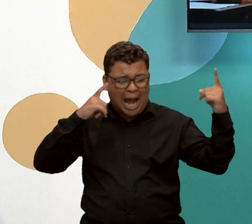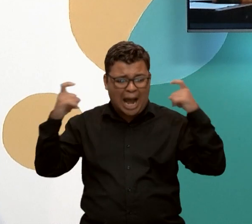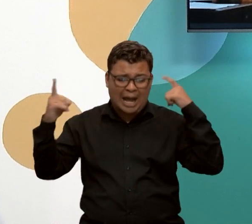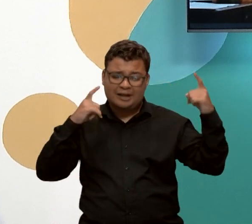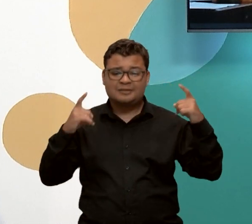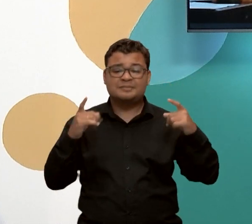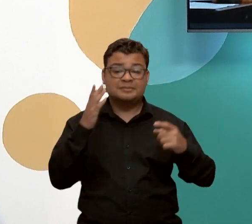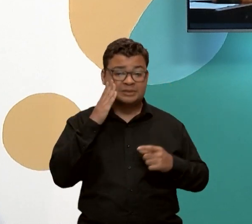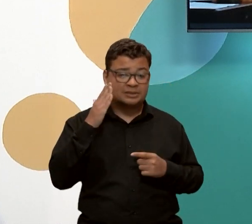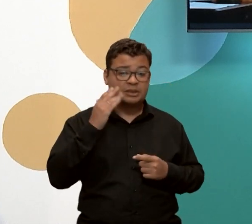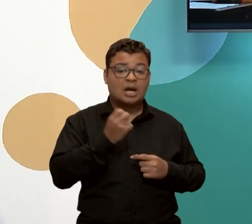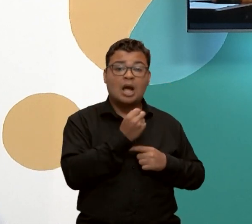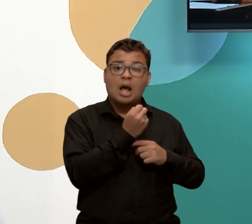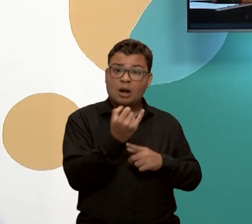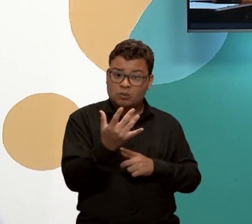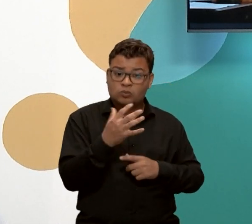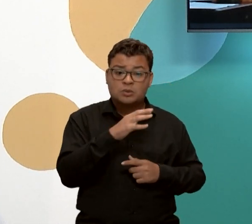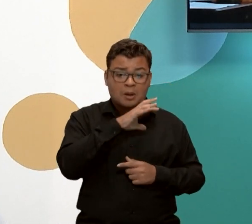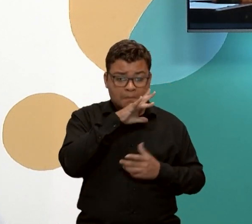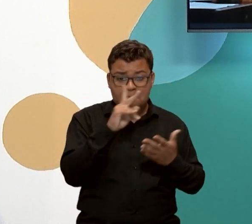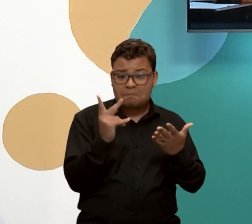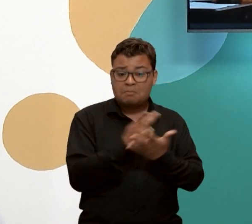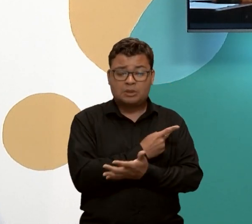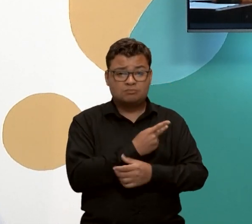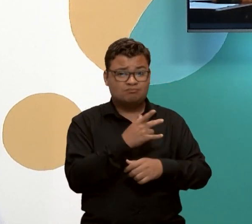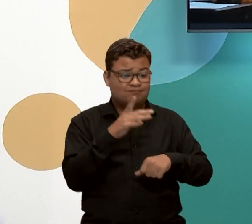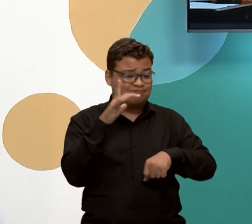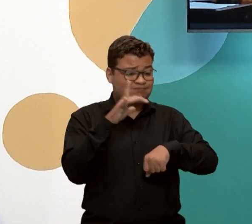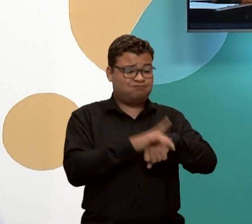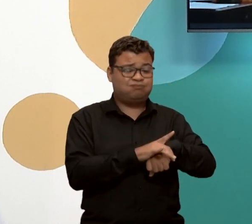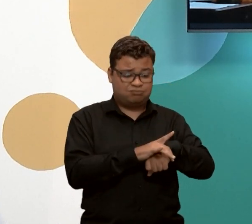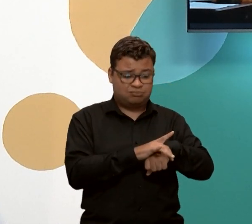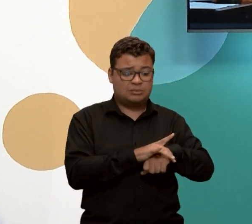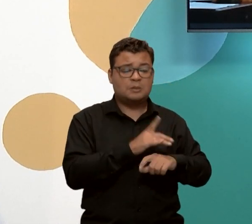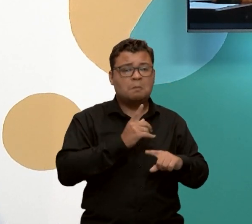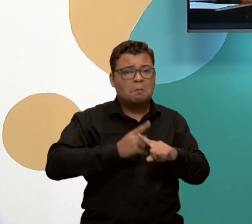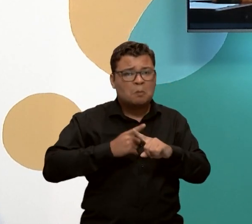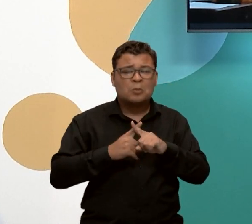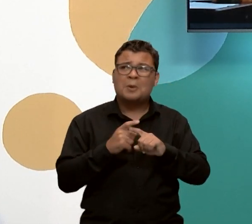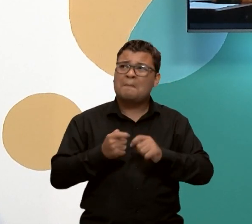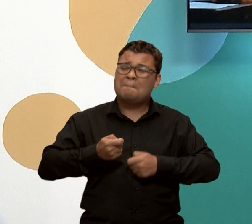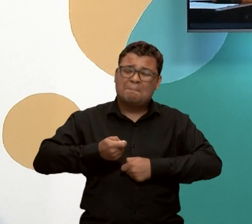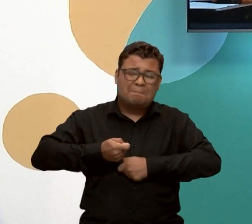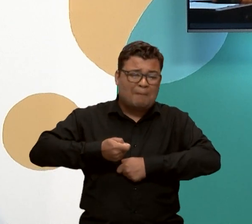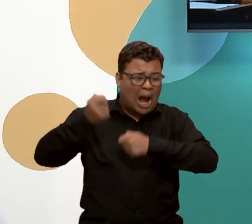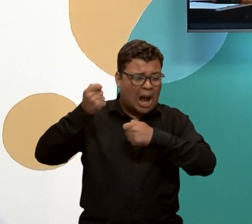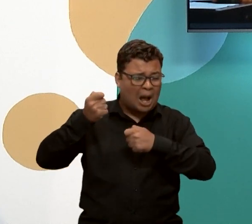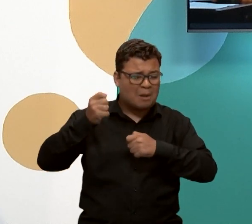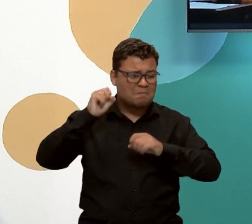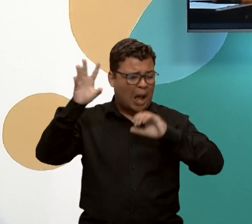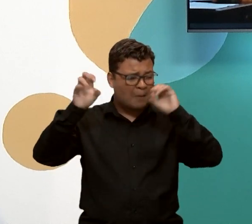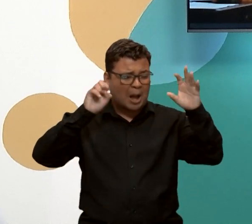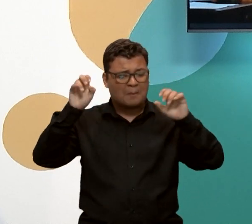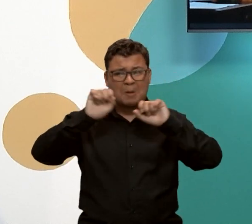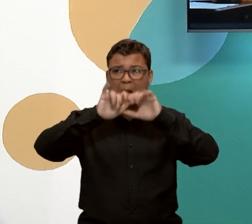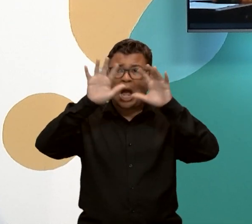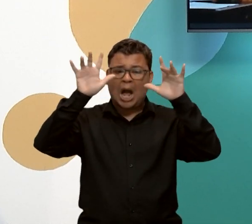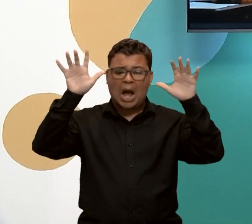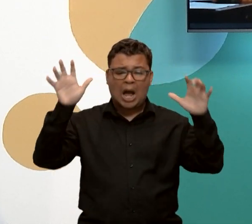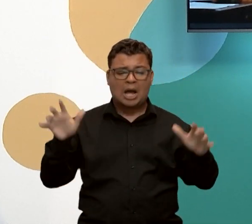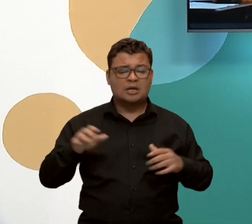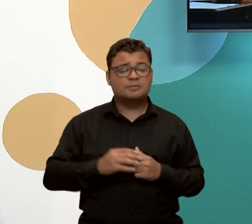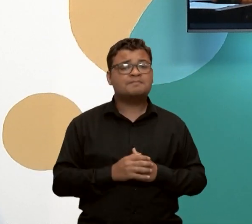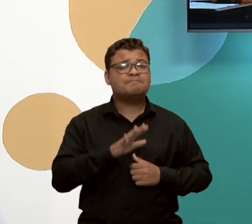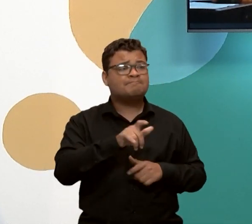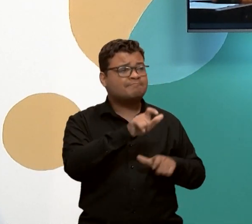animais que ficam até doentes, né, por causa desses fogos de artifício. O que essas pessoas devem fazer no momento em